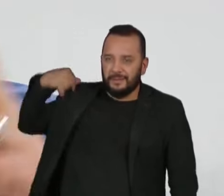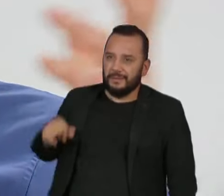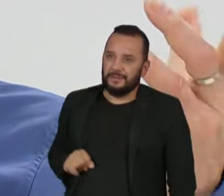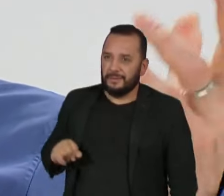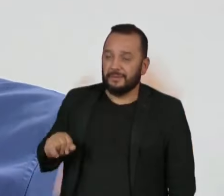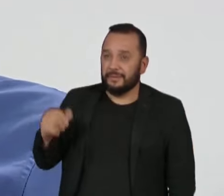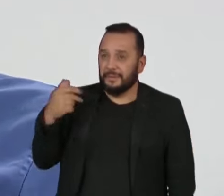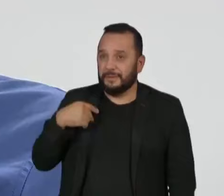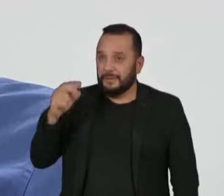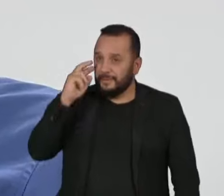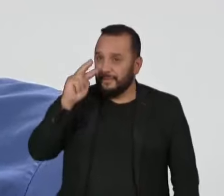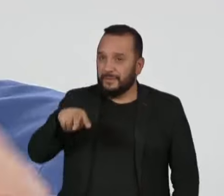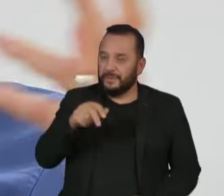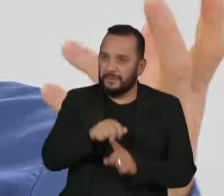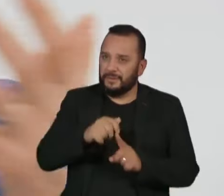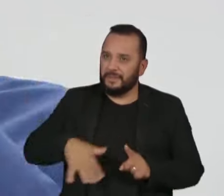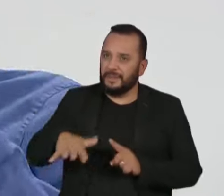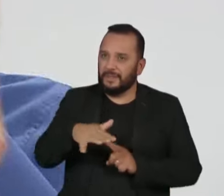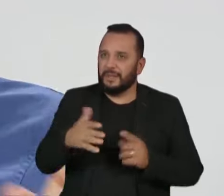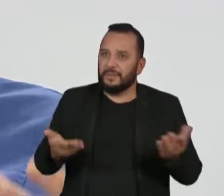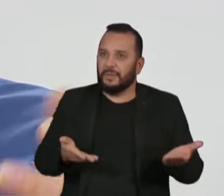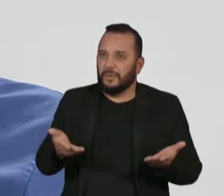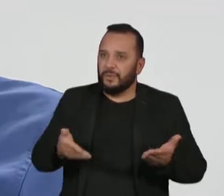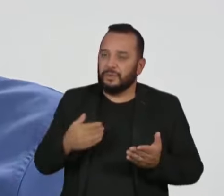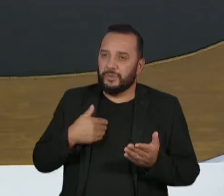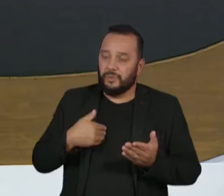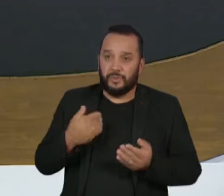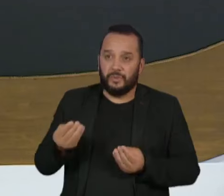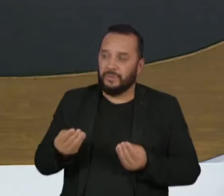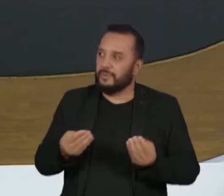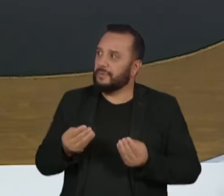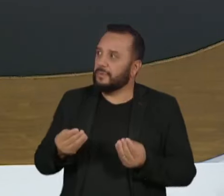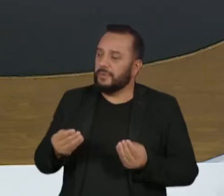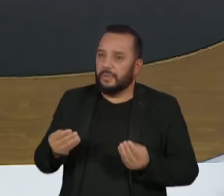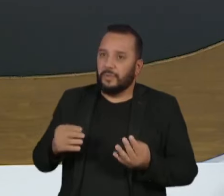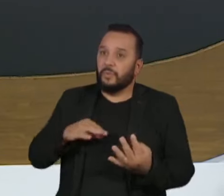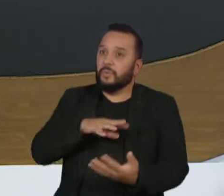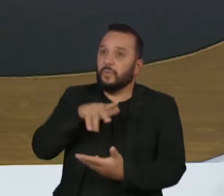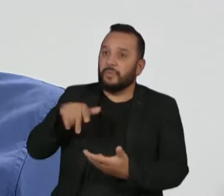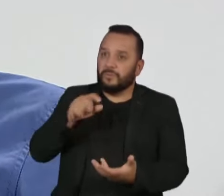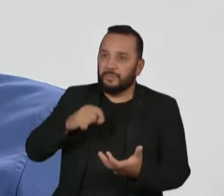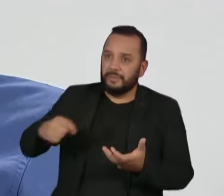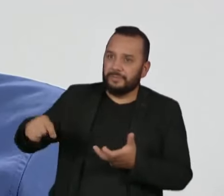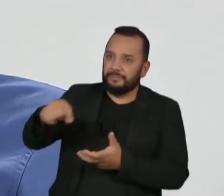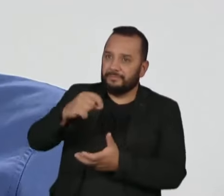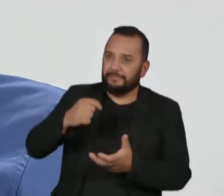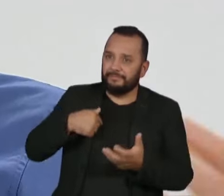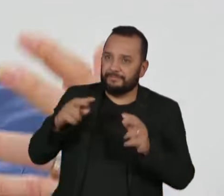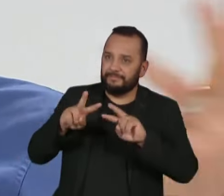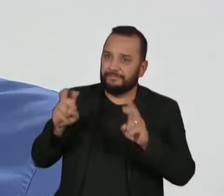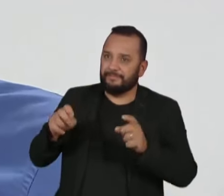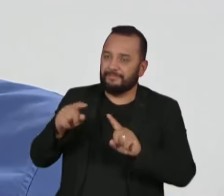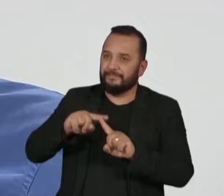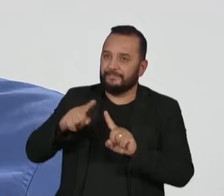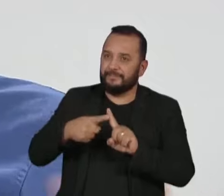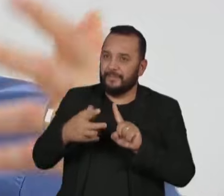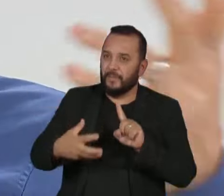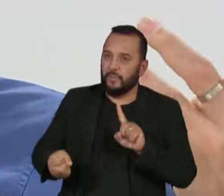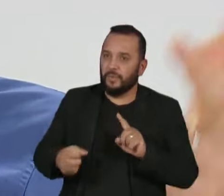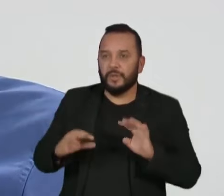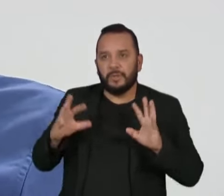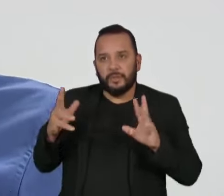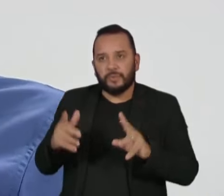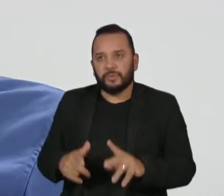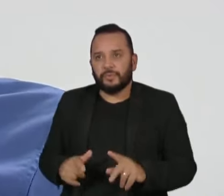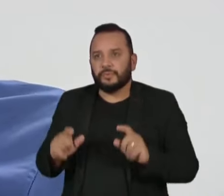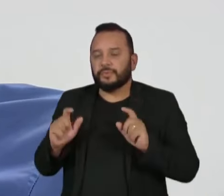você olhar para o mundo, como o mundo trata o assunto do aborto, por exemplo, né? Todo mundo civilizado,